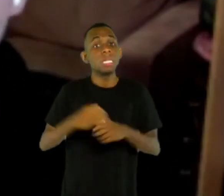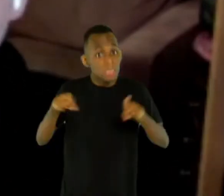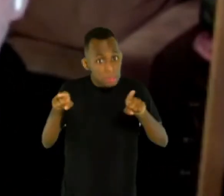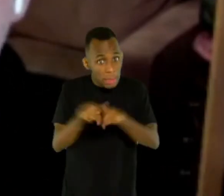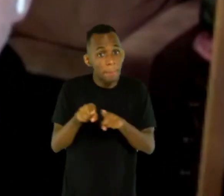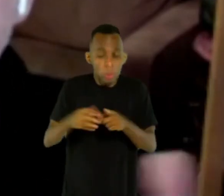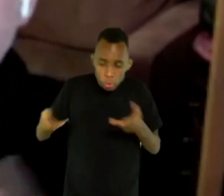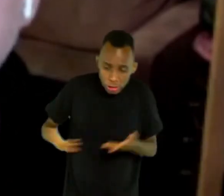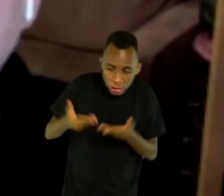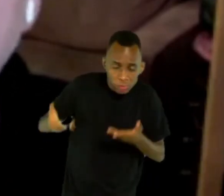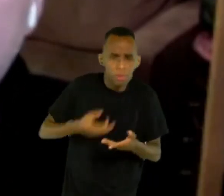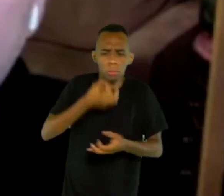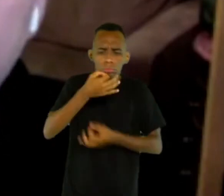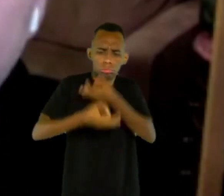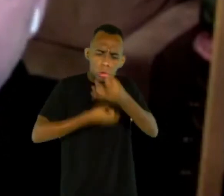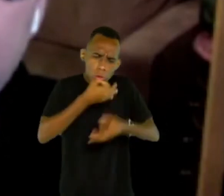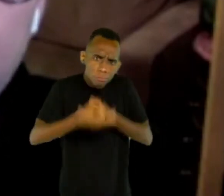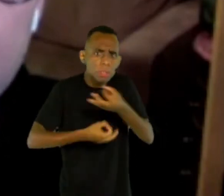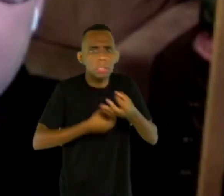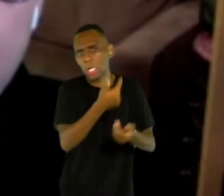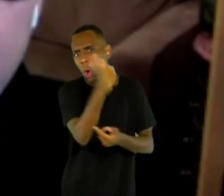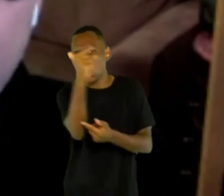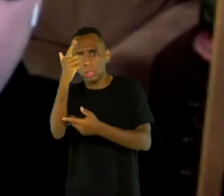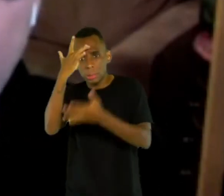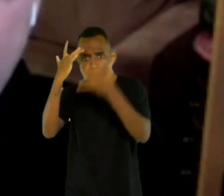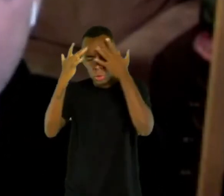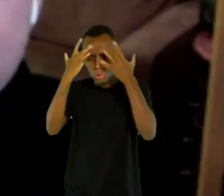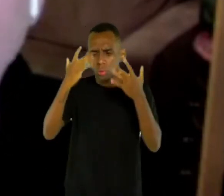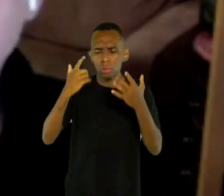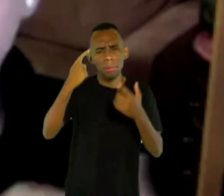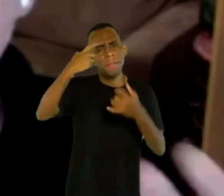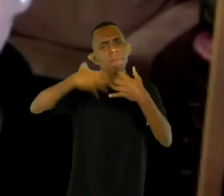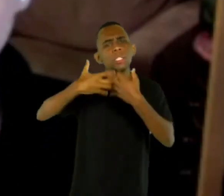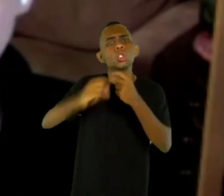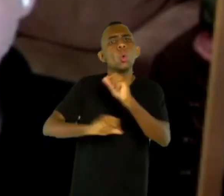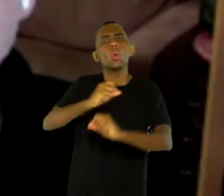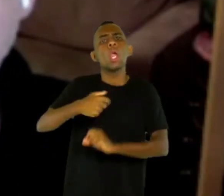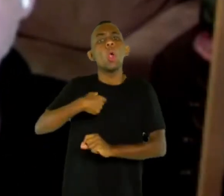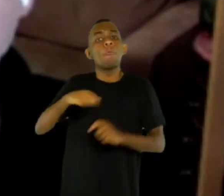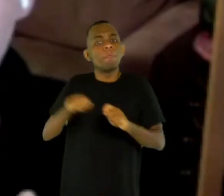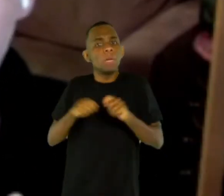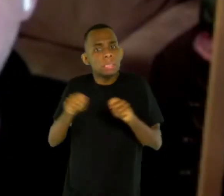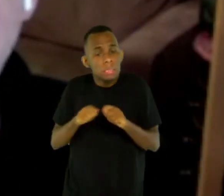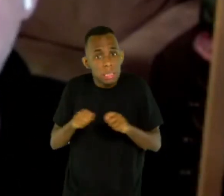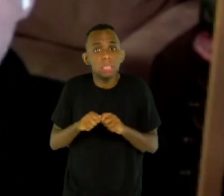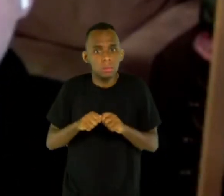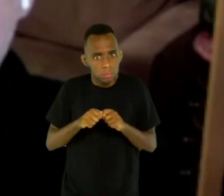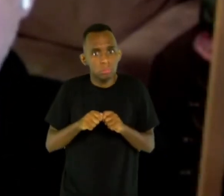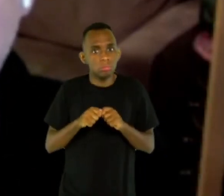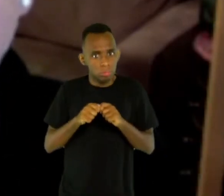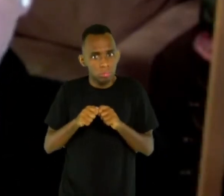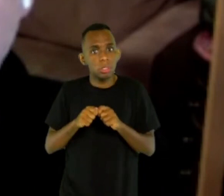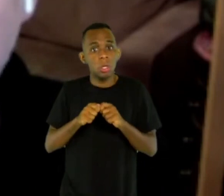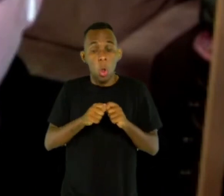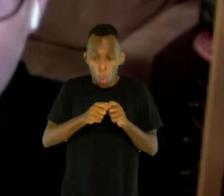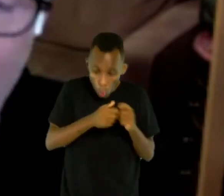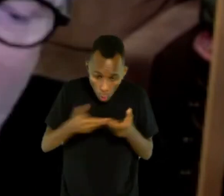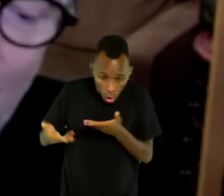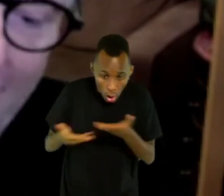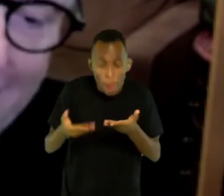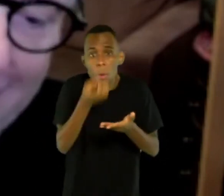nossa, o que eu estou fazendo, né? E se convencer de que o bom caminho, como diz o